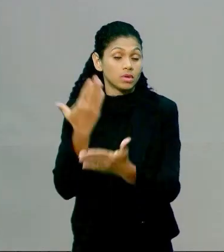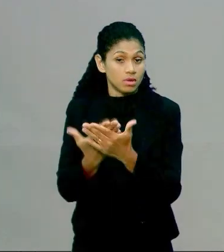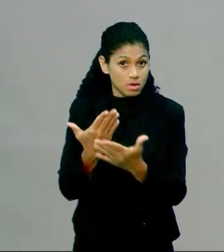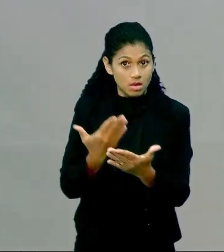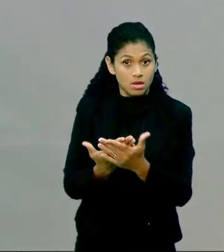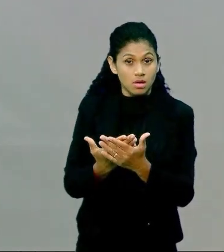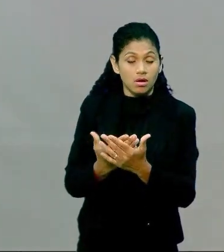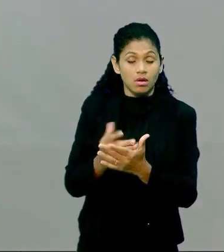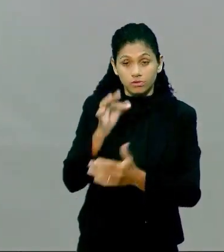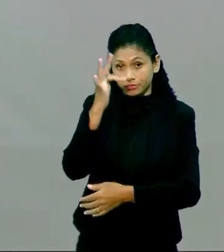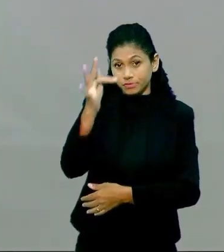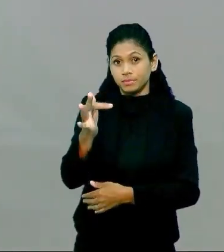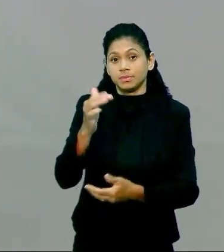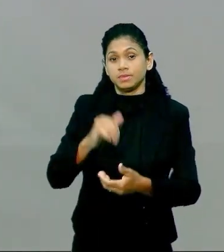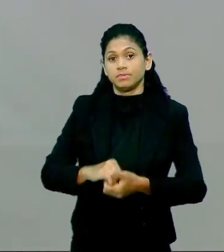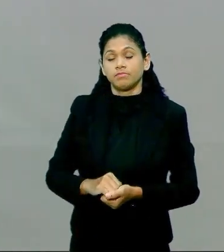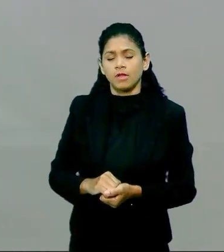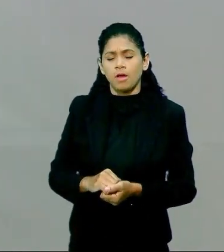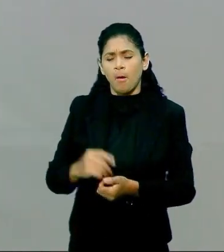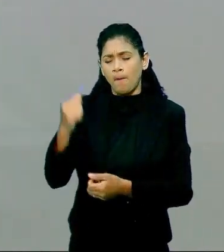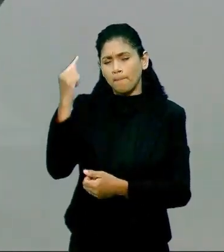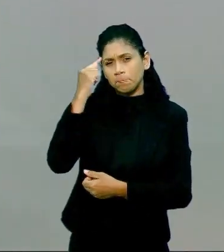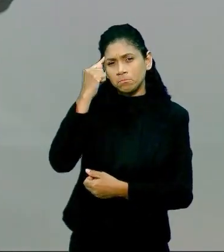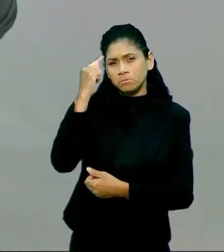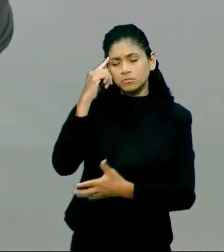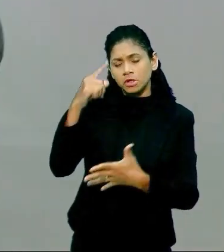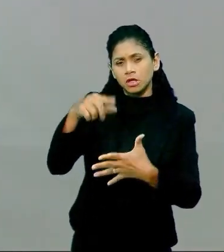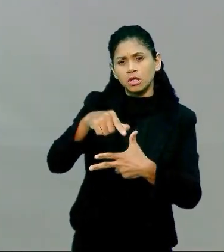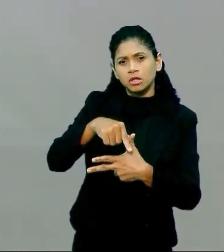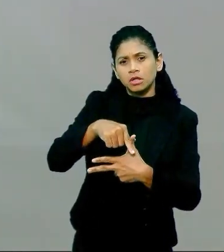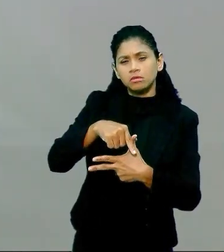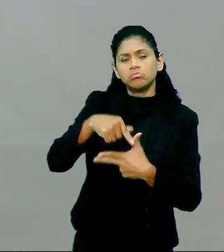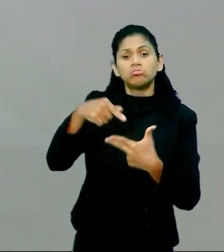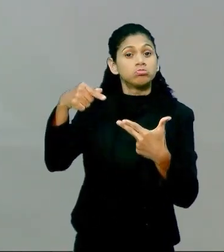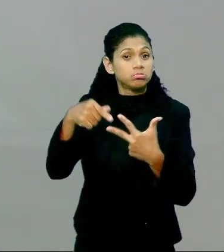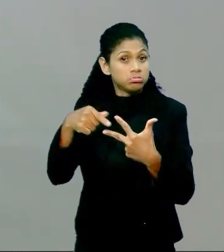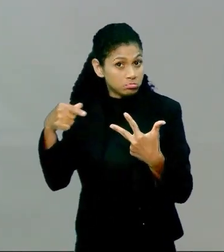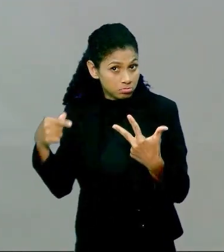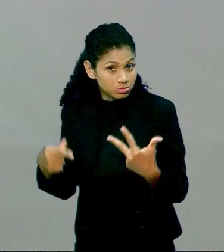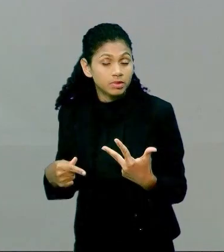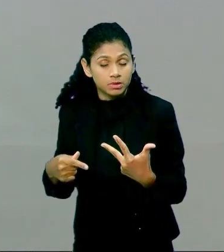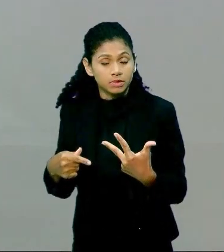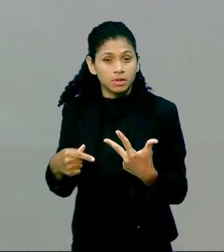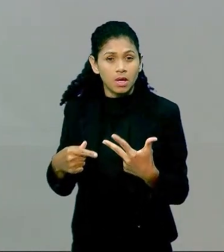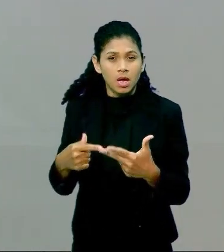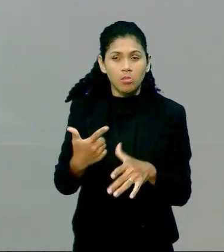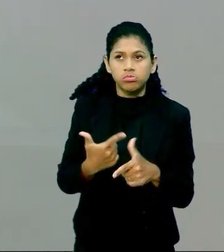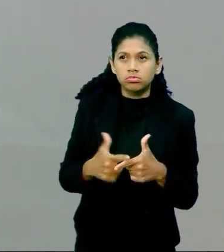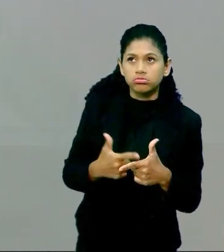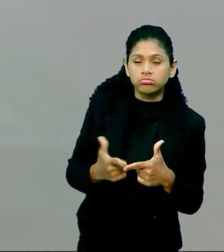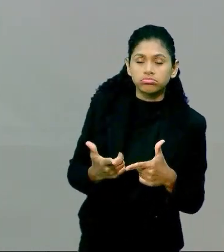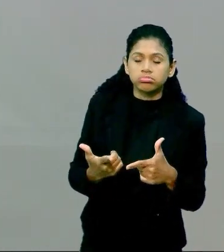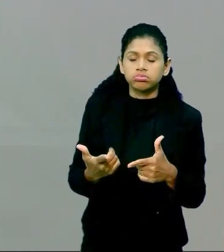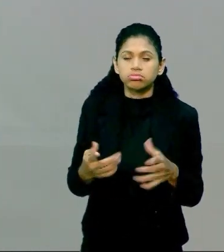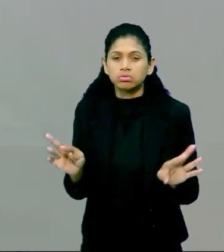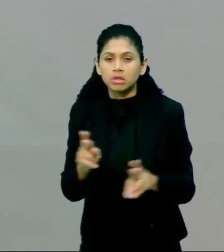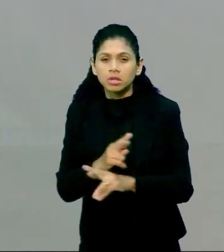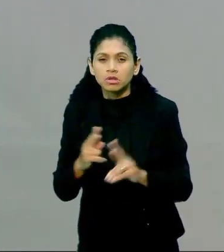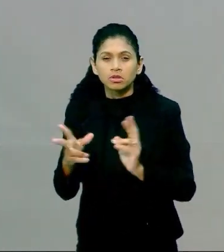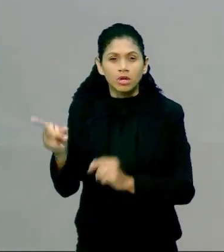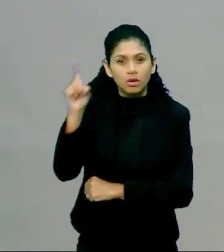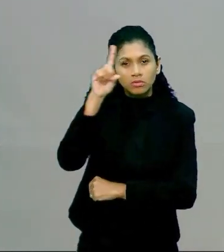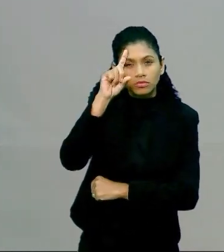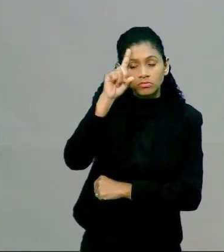porque o que a gente tem que pensar. Enem problematiza algo relacionado do nosso dia a dia. No caso da dança, quais seriam